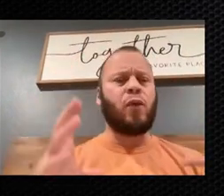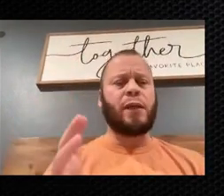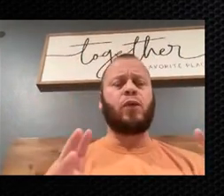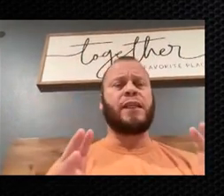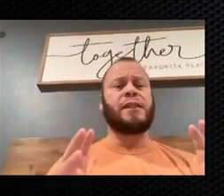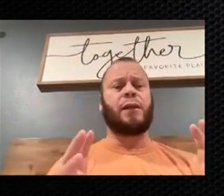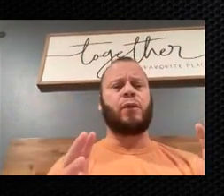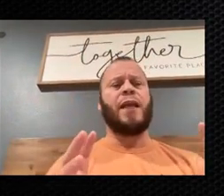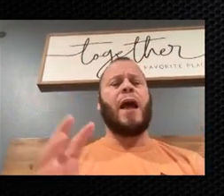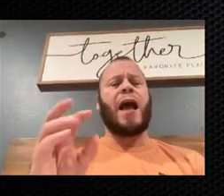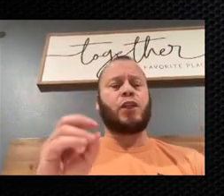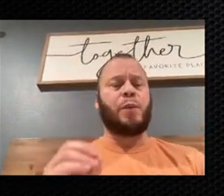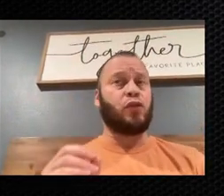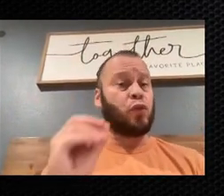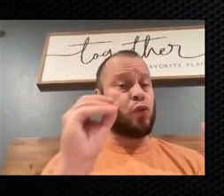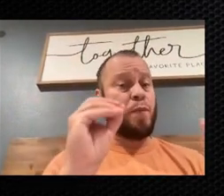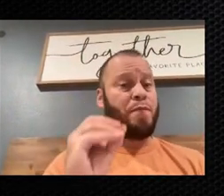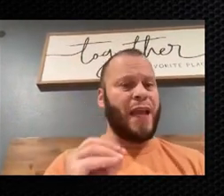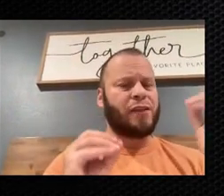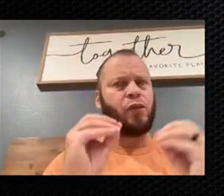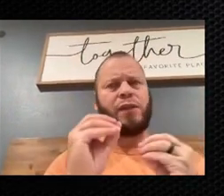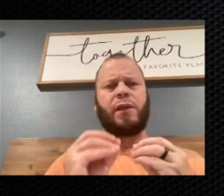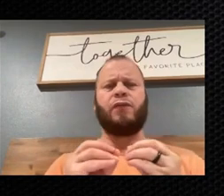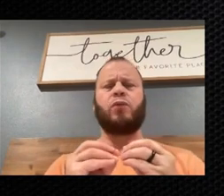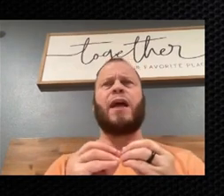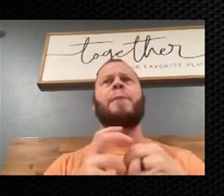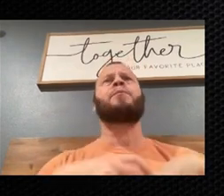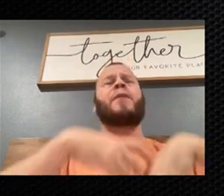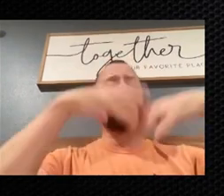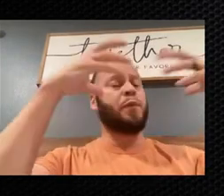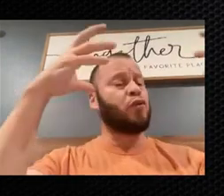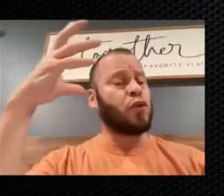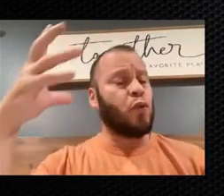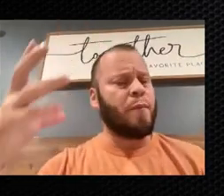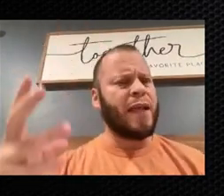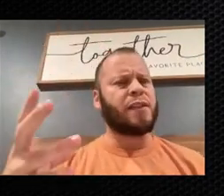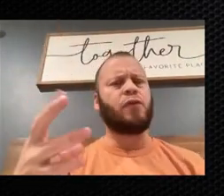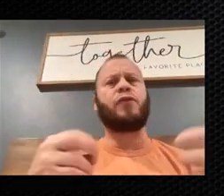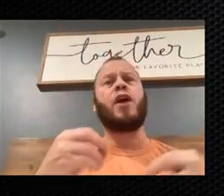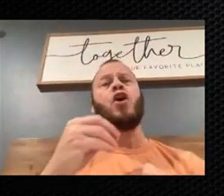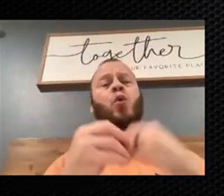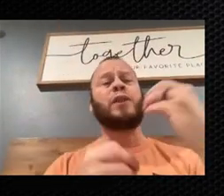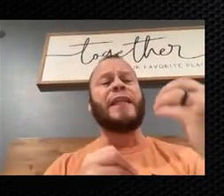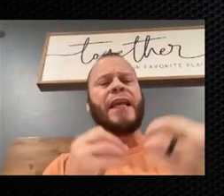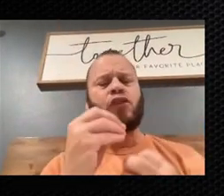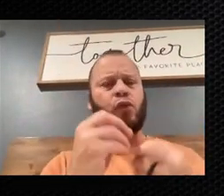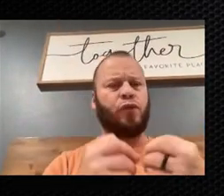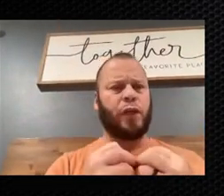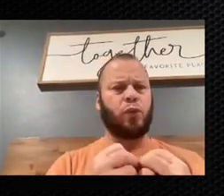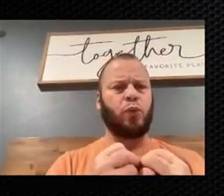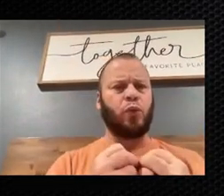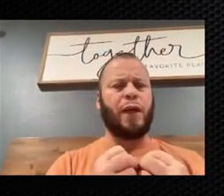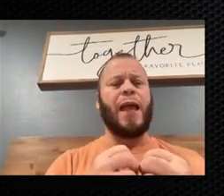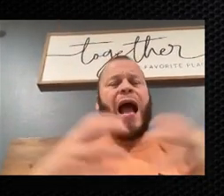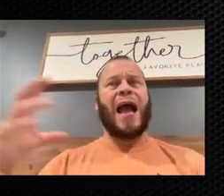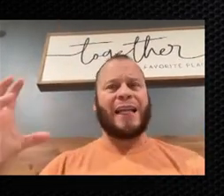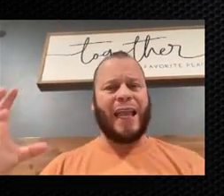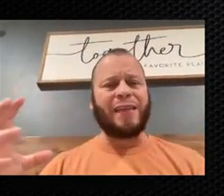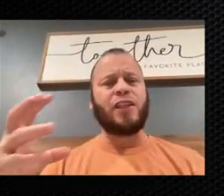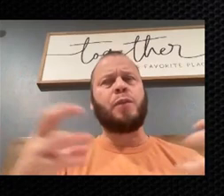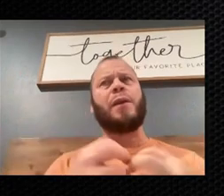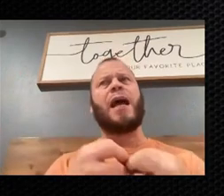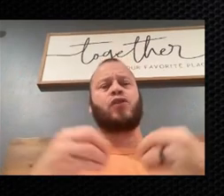muita coisa acontecendo as pessoas começam a se revoltar as pessoas começam ver o desgoverno Lula